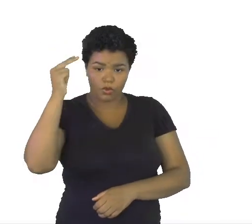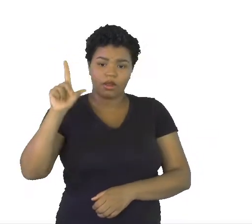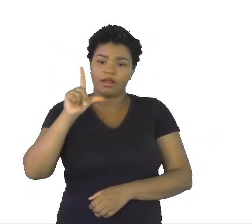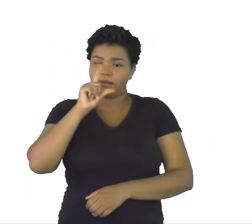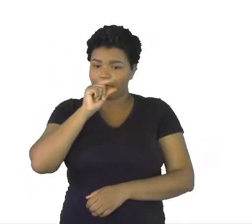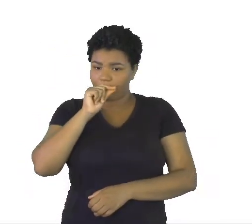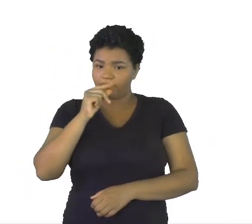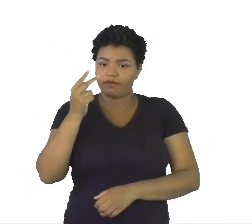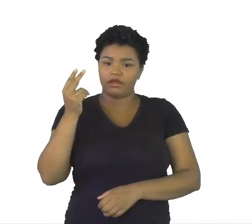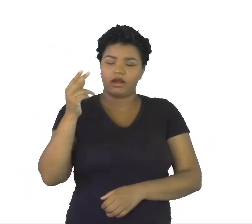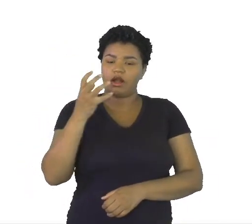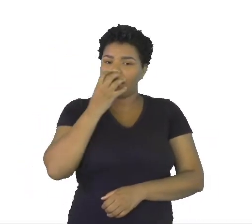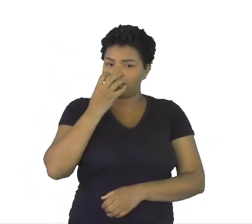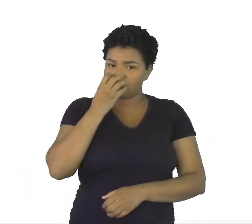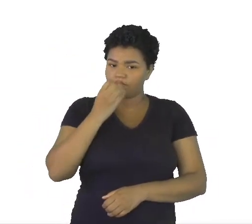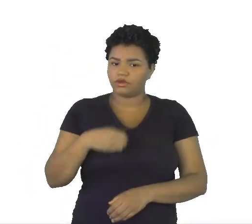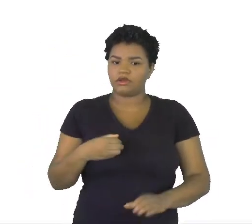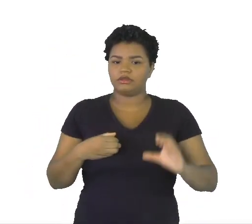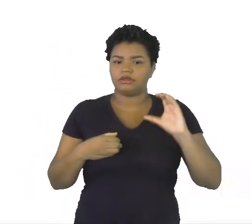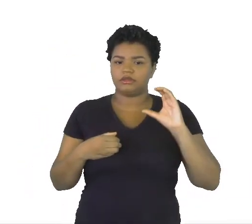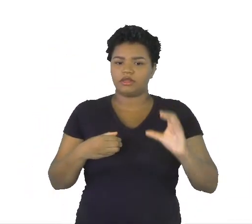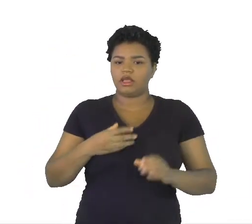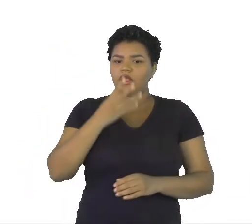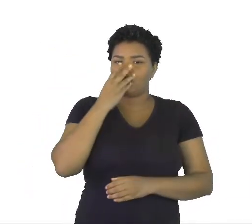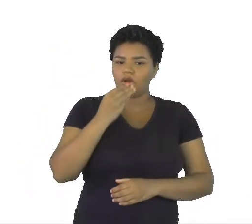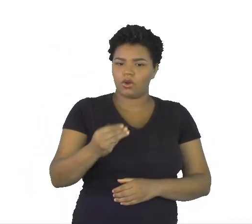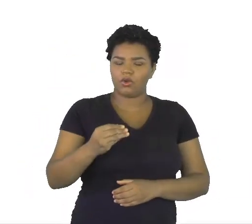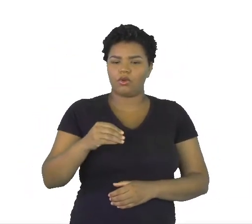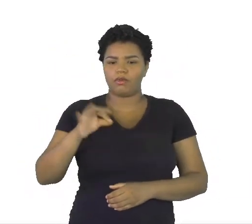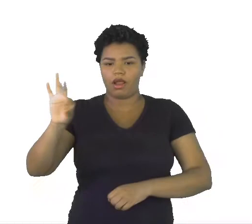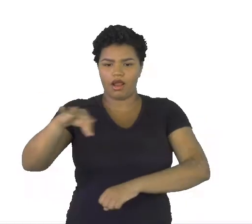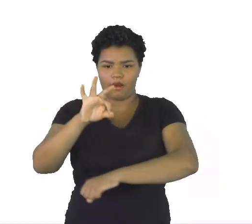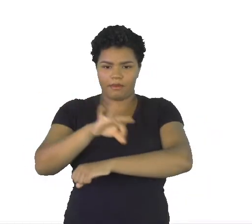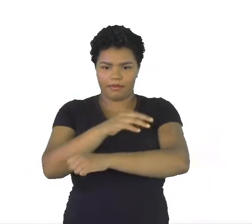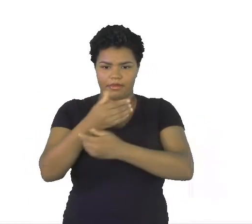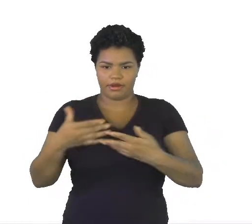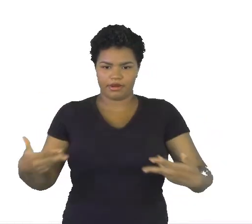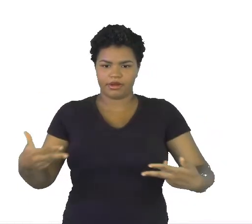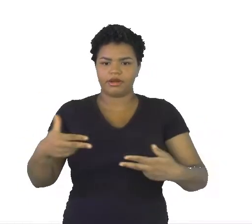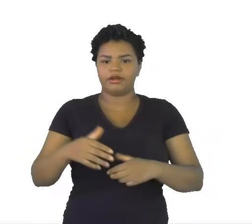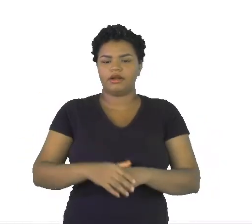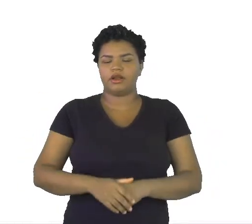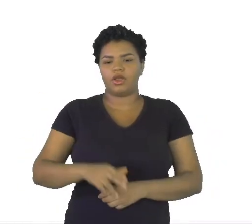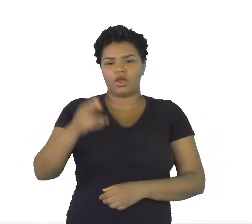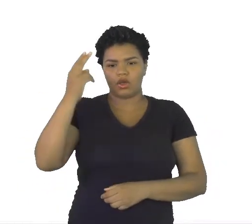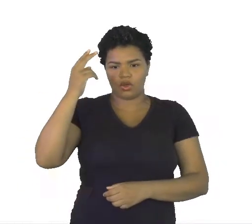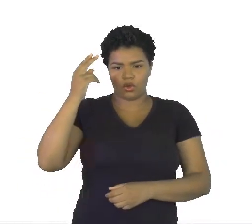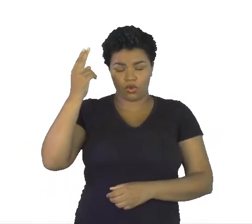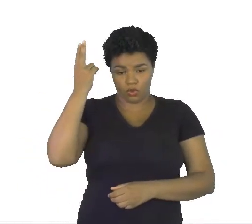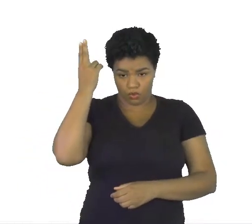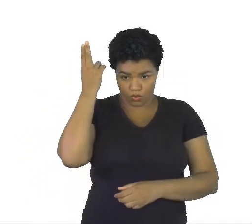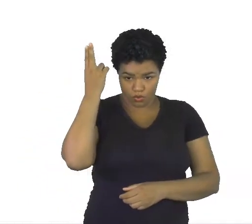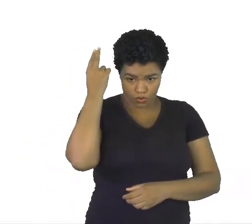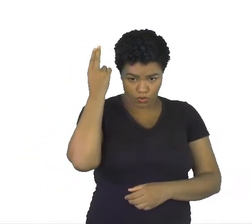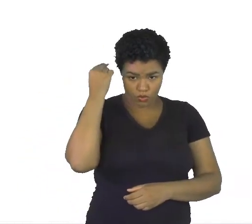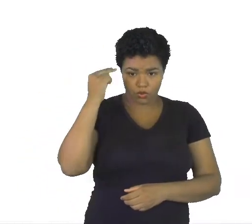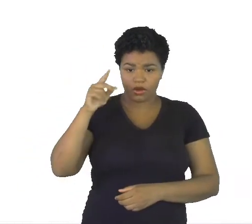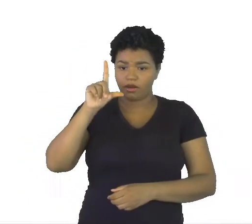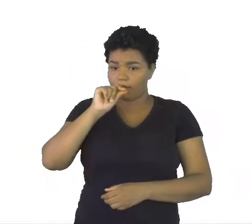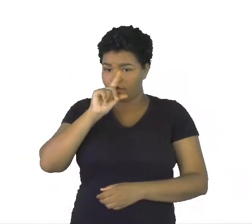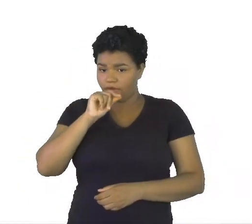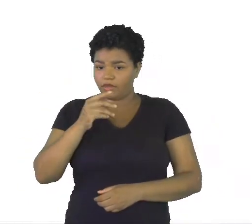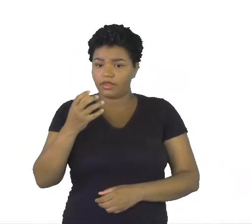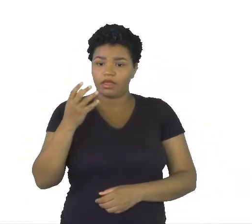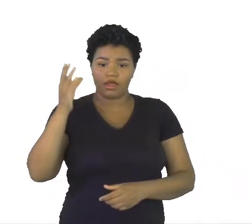lobo, abelhas, coelha, pardal e cavalo. Letra D, lobo, zangão, coelho,